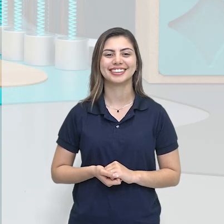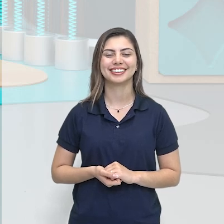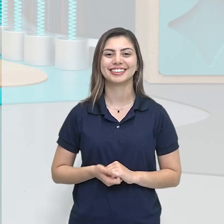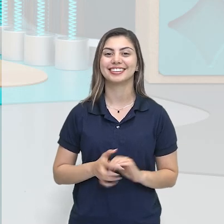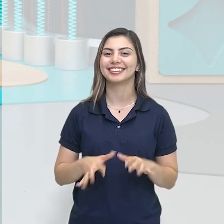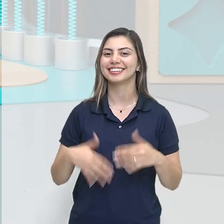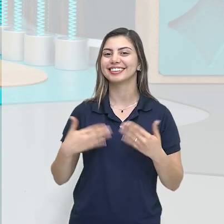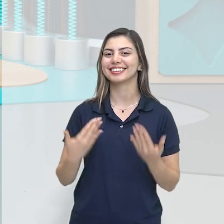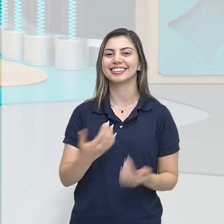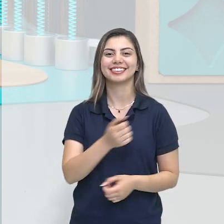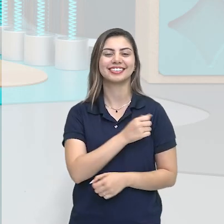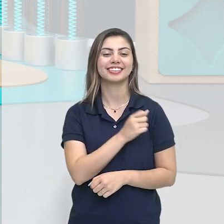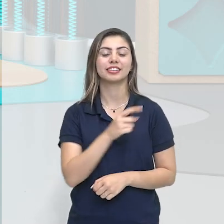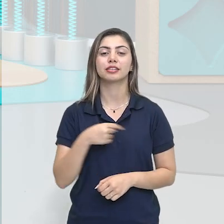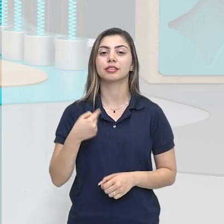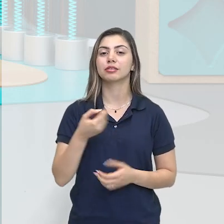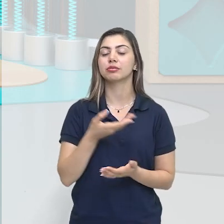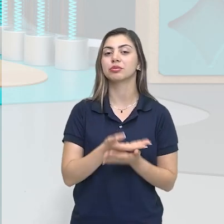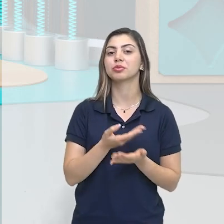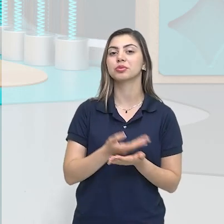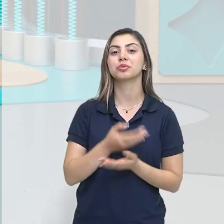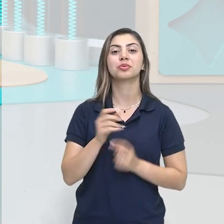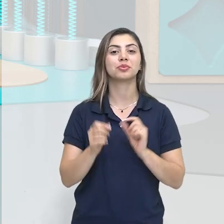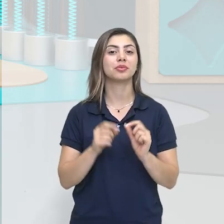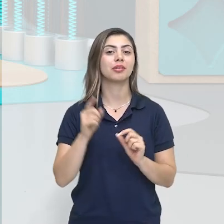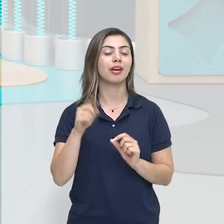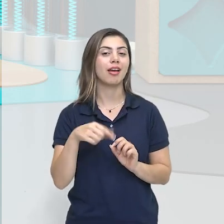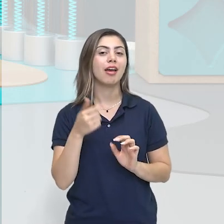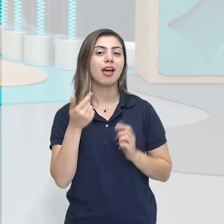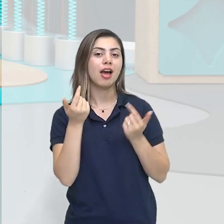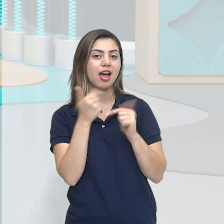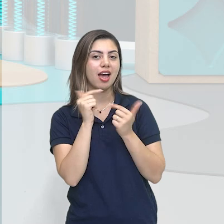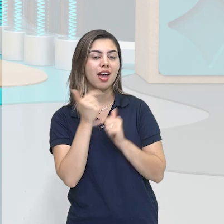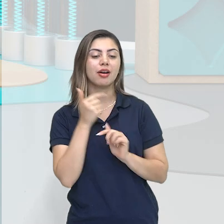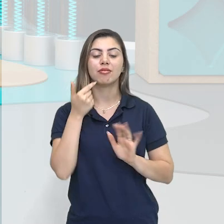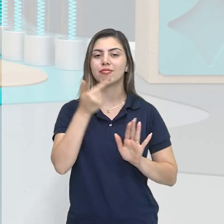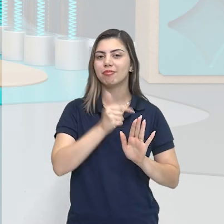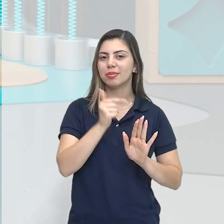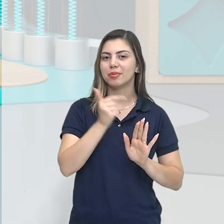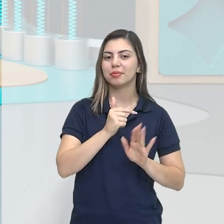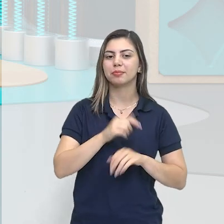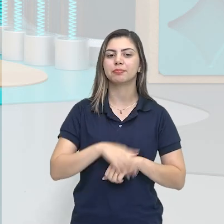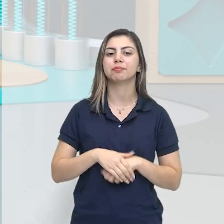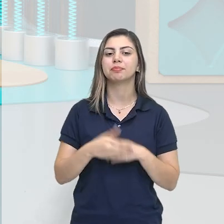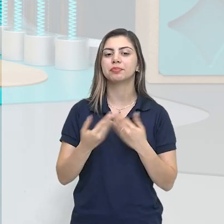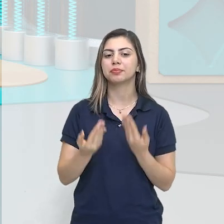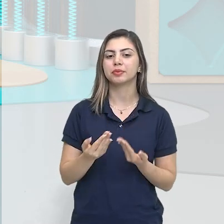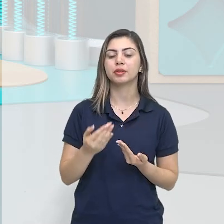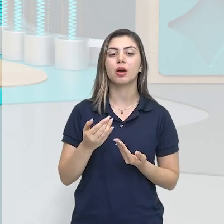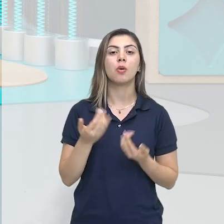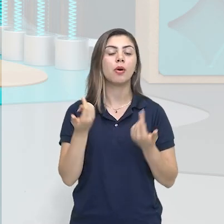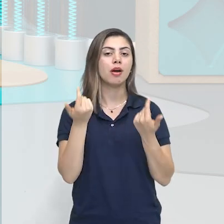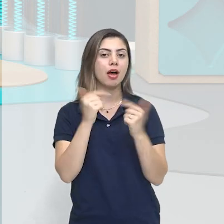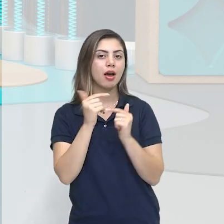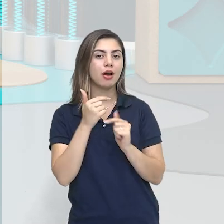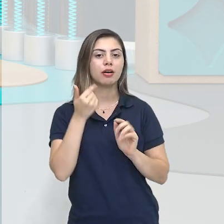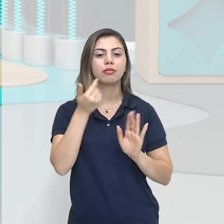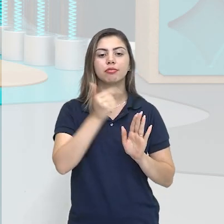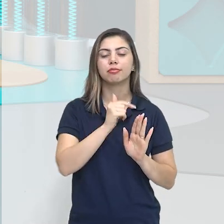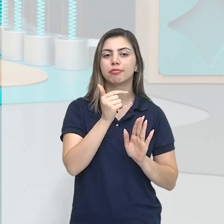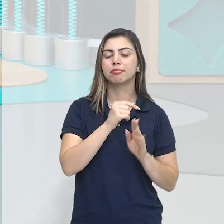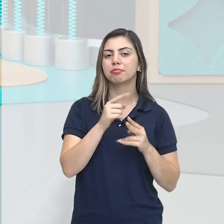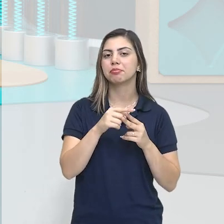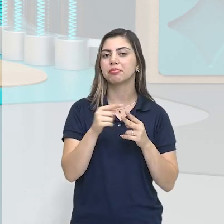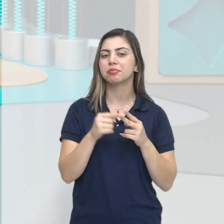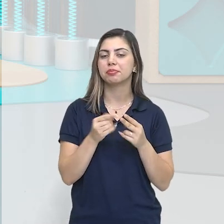Muito bem, turma, então hoje nós iremos estudar sobre a ironia e o humor. Então, a ironia e o humor,